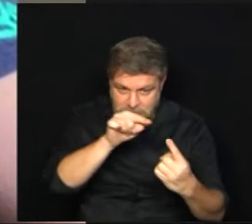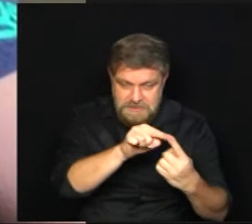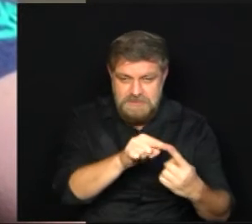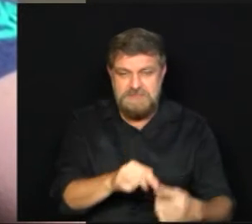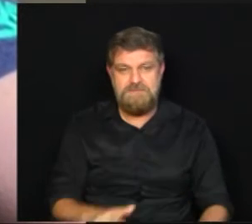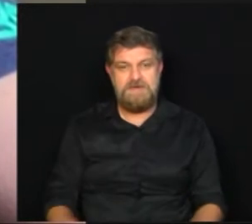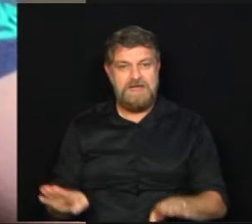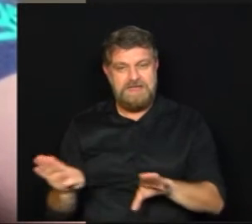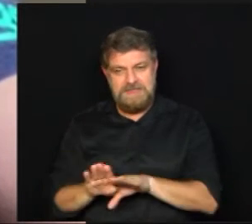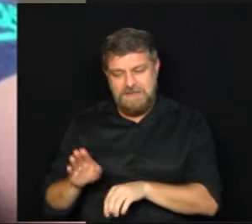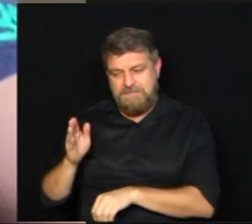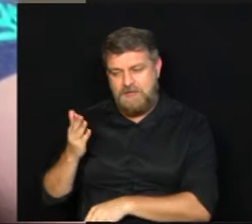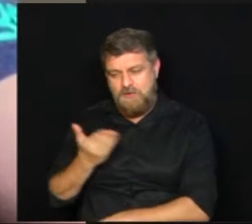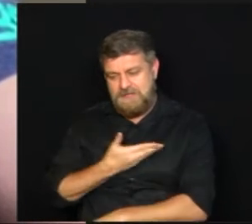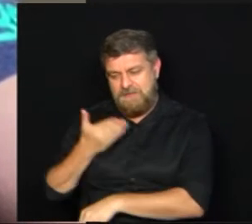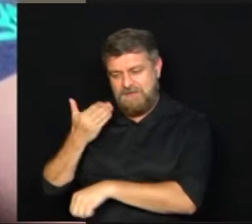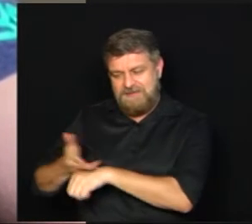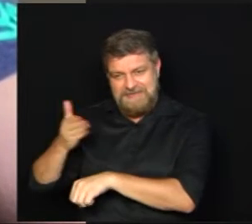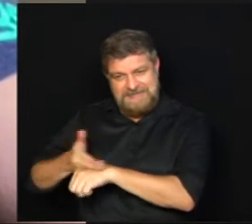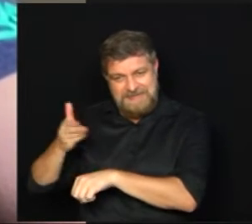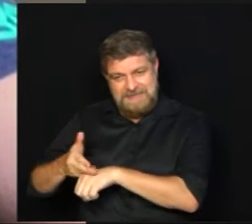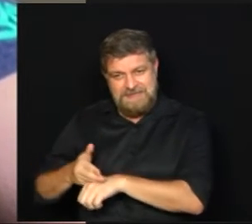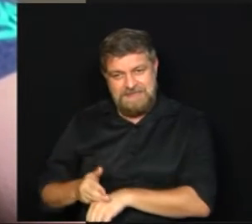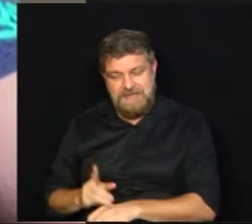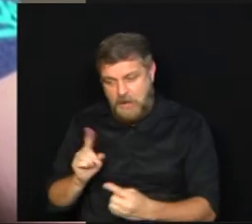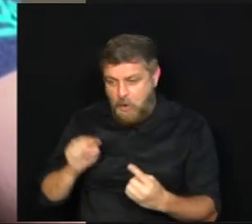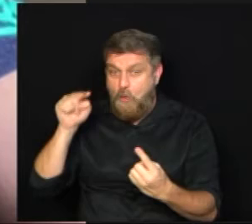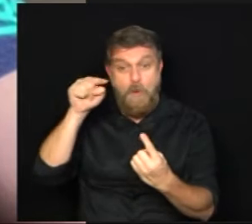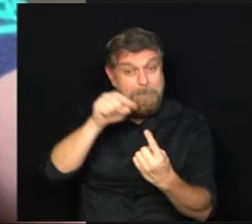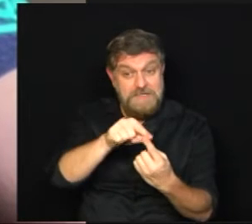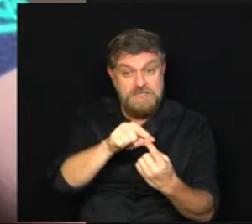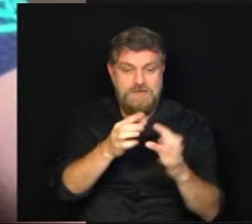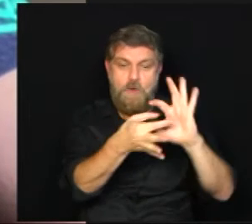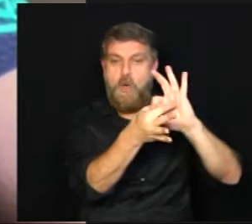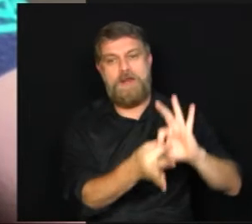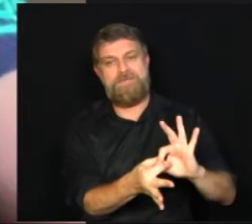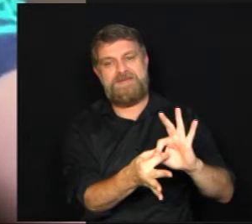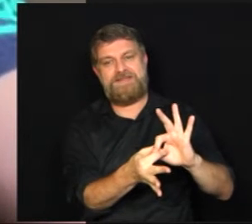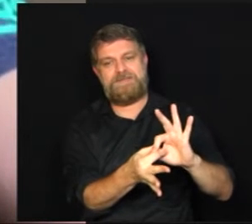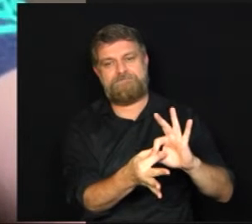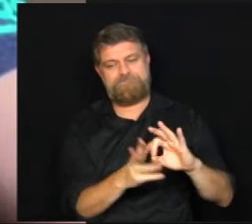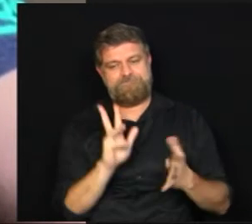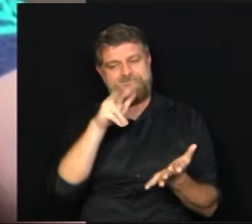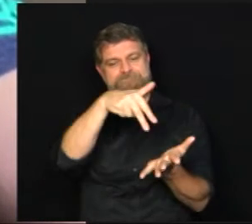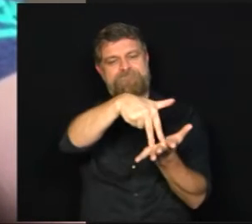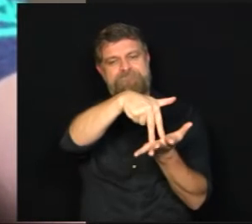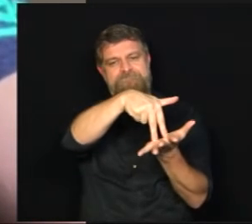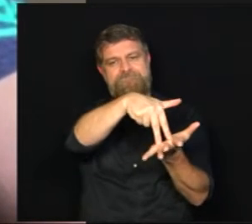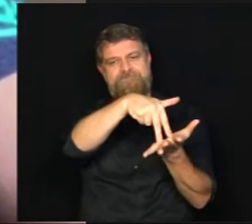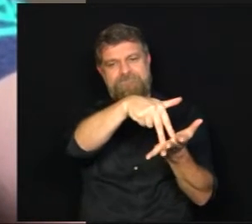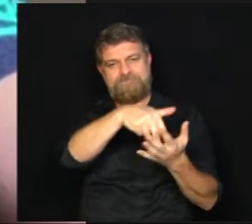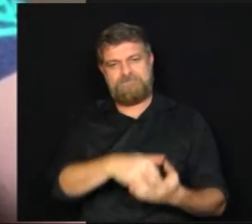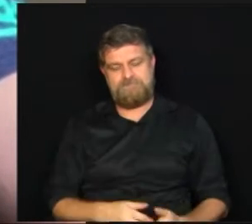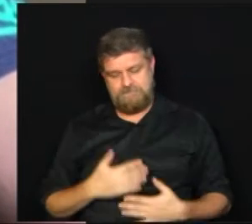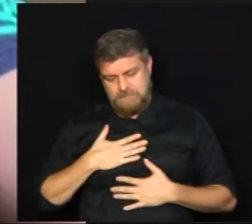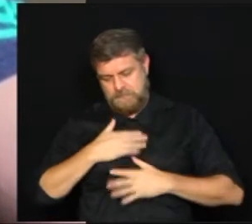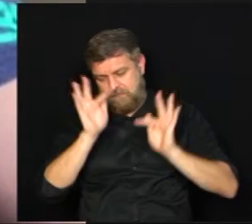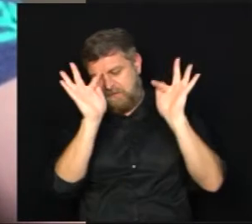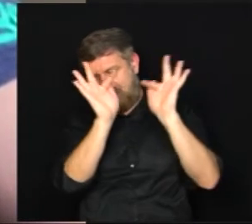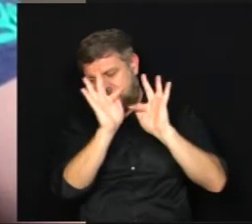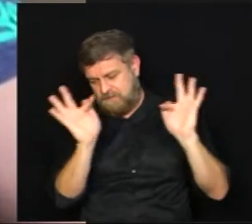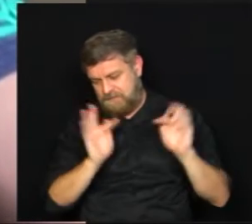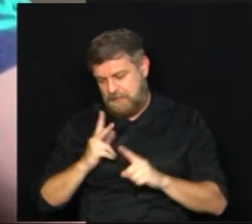amigos que treinam comigo, dos atletas que eu conheço, é estar numa Olimpíada. Então, eu fico muito feliz de poder conquistar